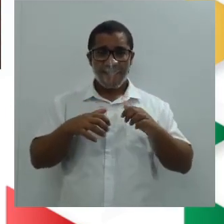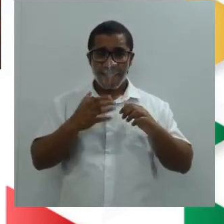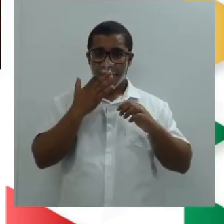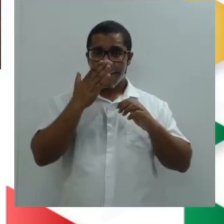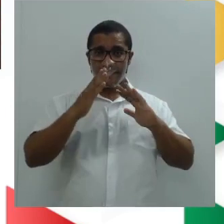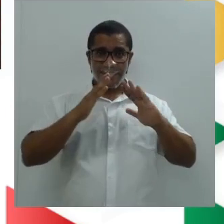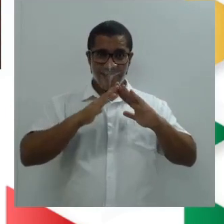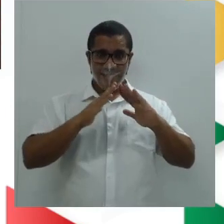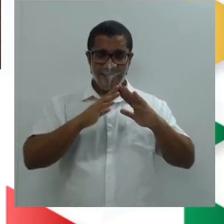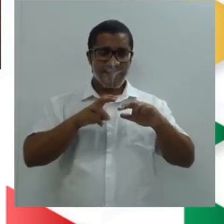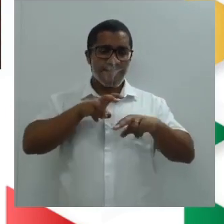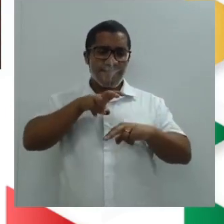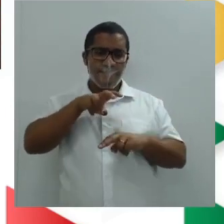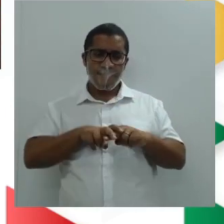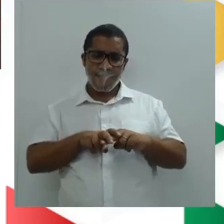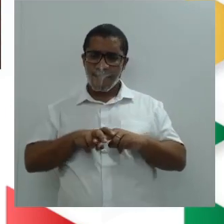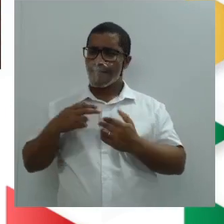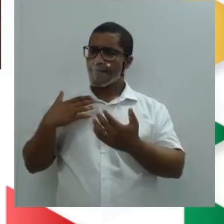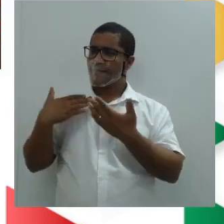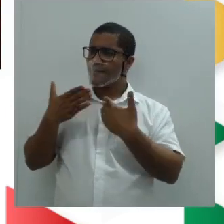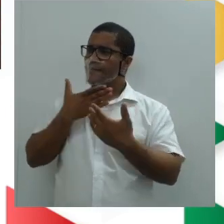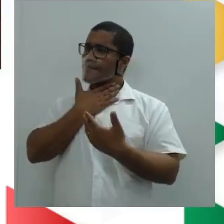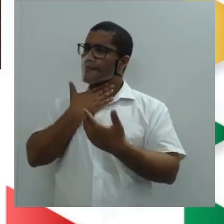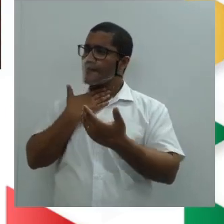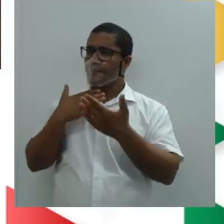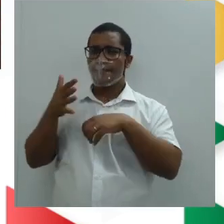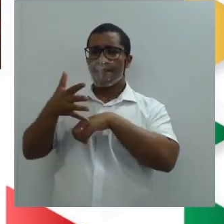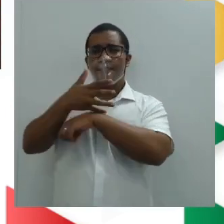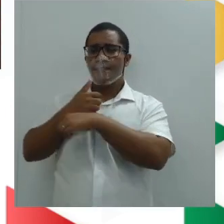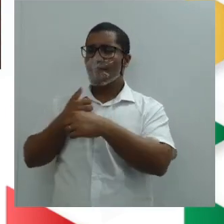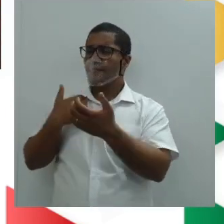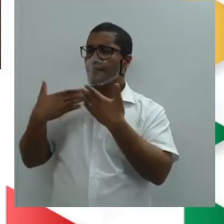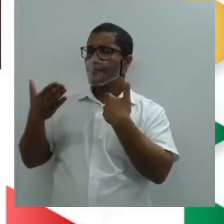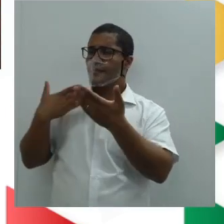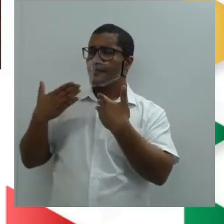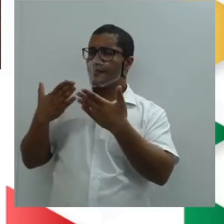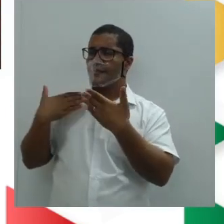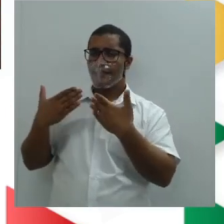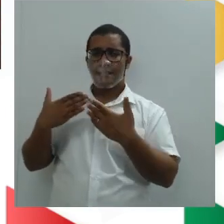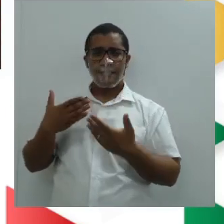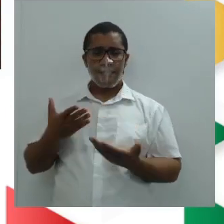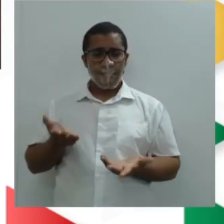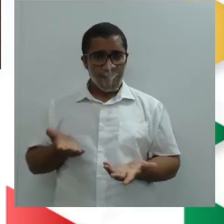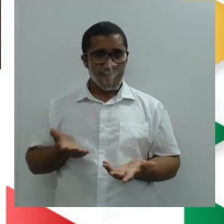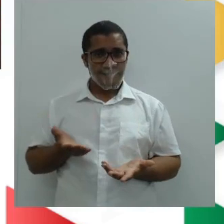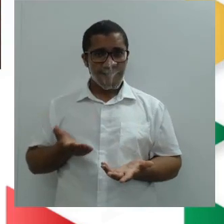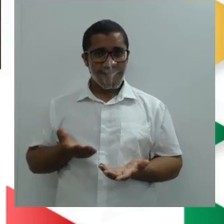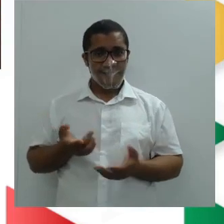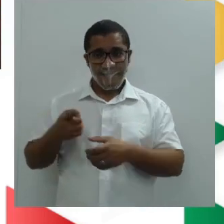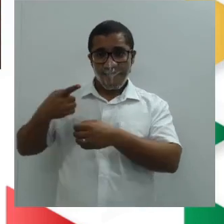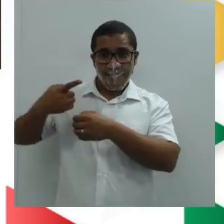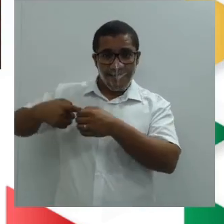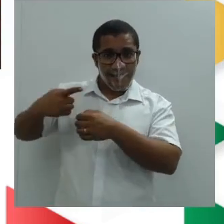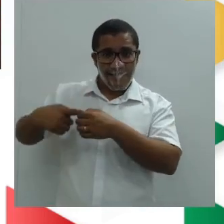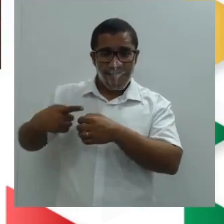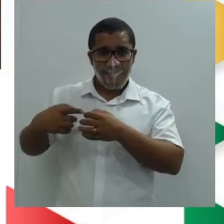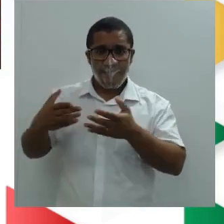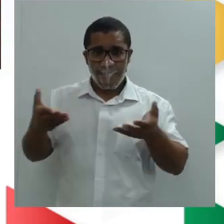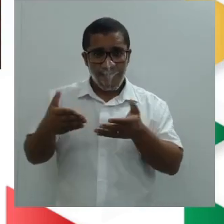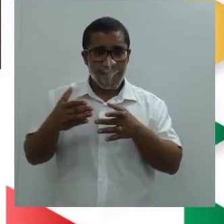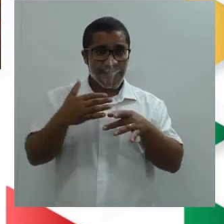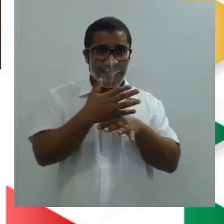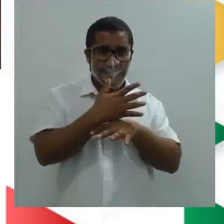suas residências, nas praças, né? Situado na zona rural, certo? Que hoje em dia nas